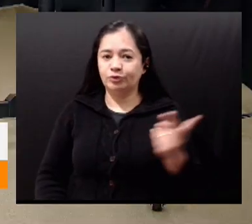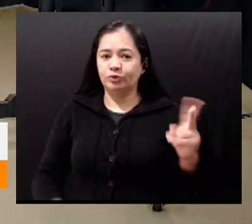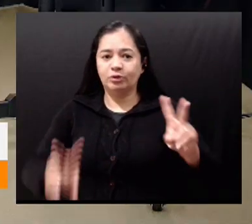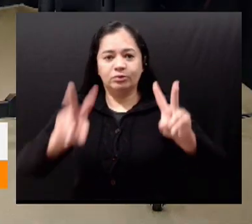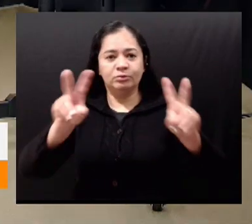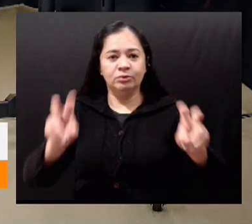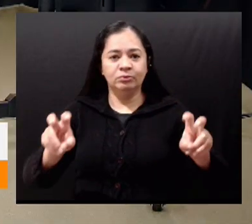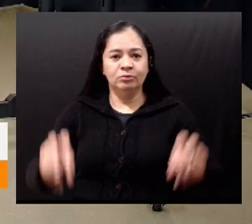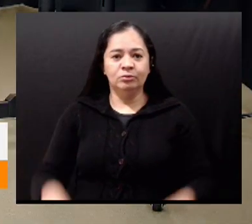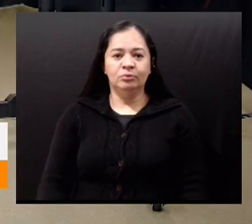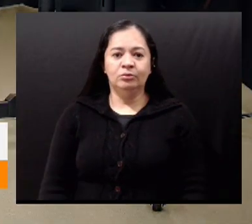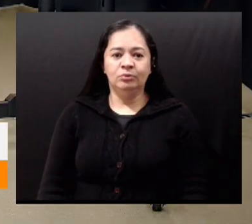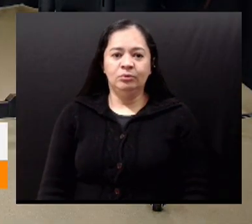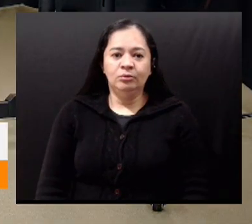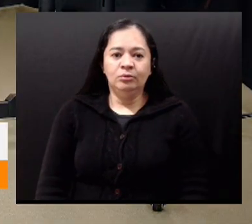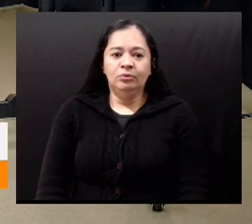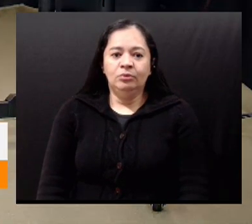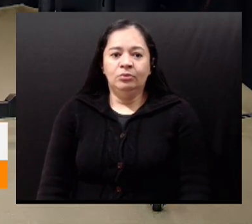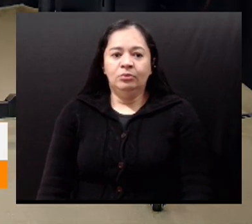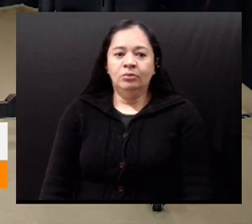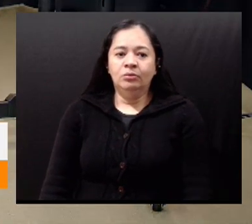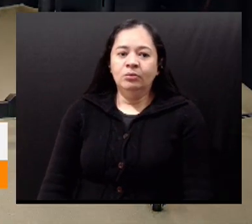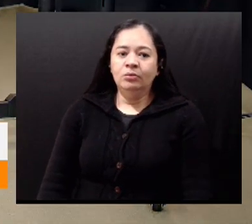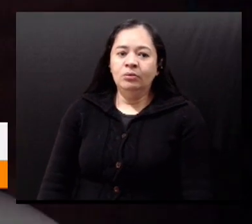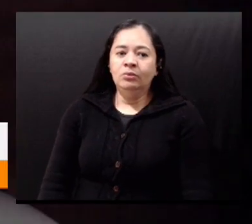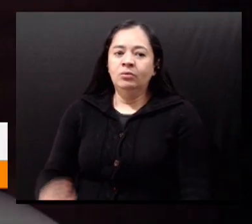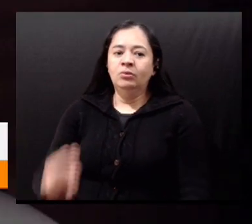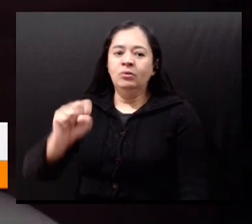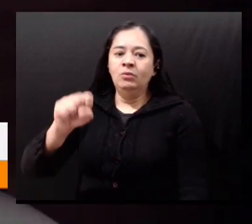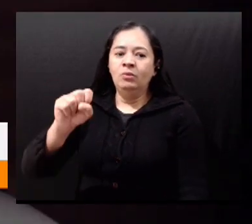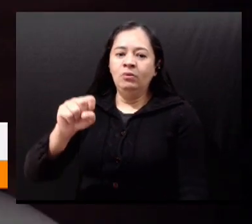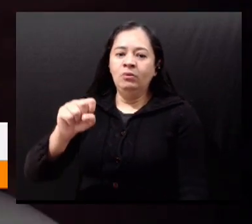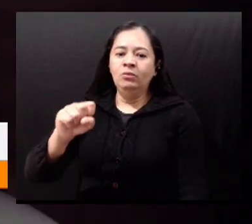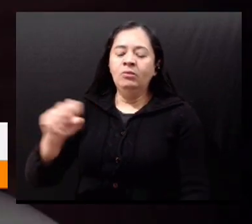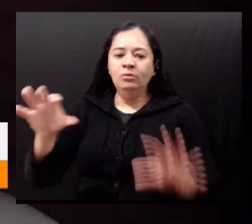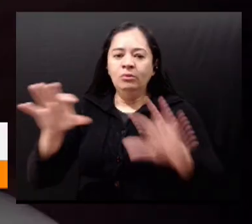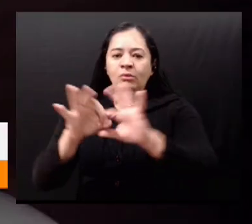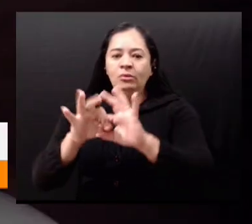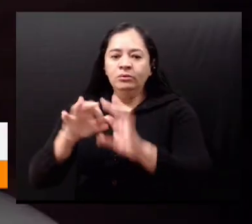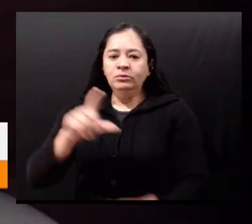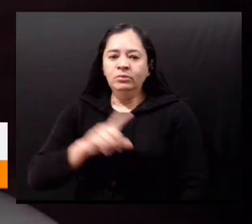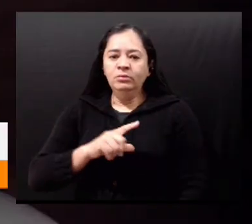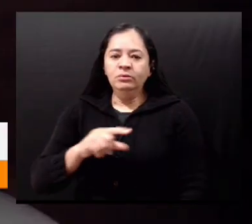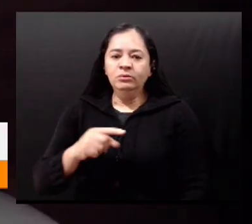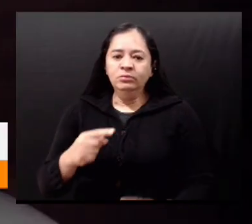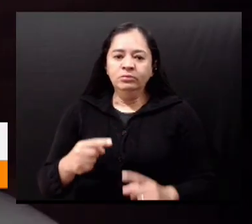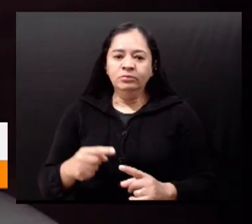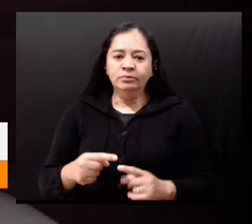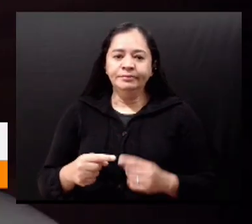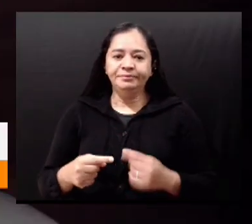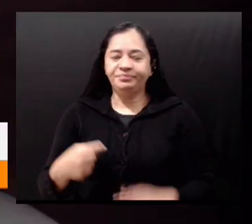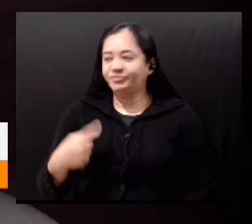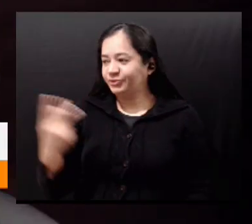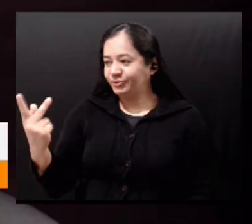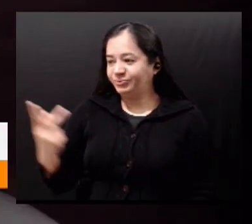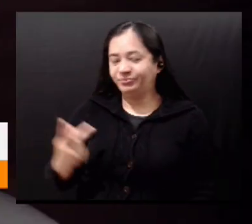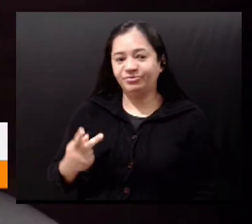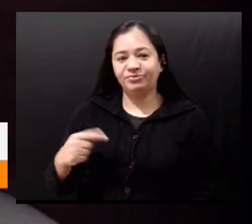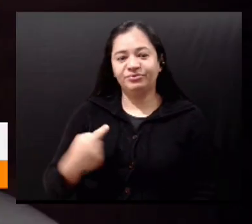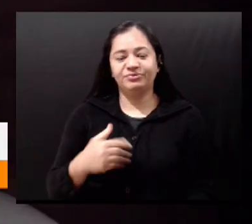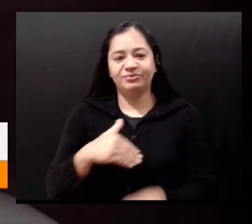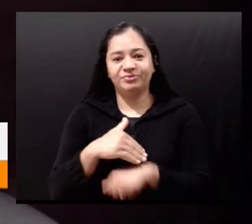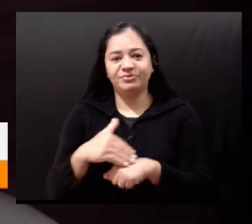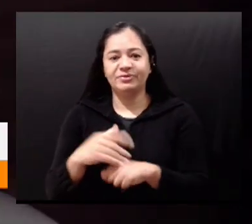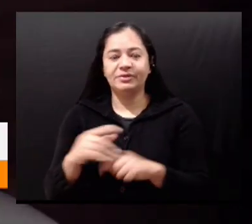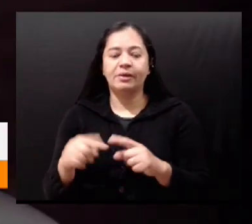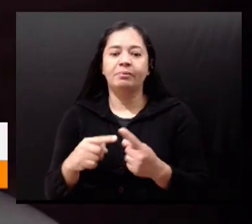por favor. Sem dúvida tem uma conexão, e eu diria que, como eu e a Giovana, quando a gente estava falando, a gente falou: mas essa é a causa,